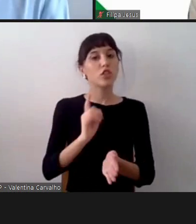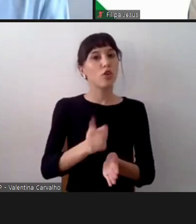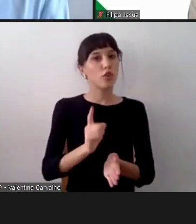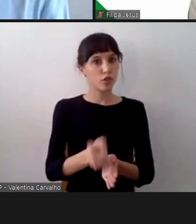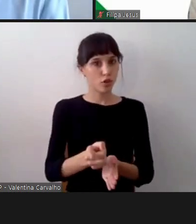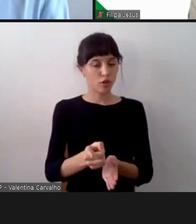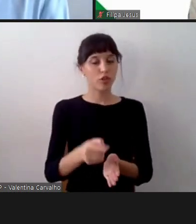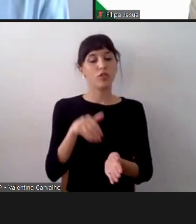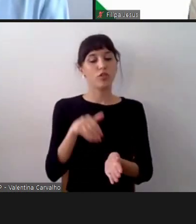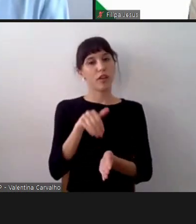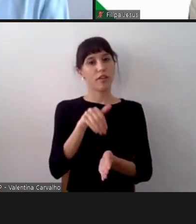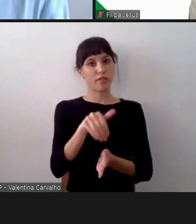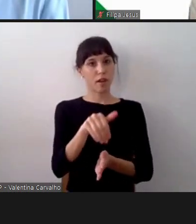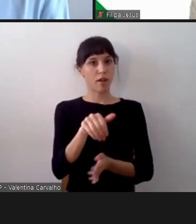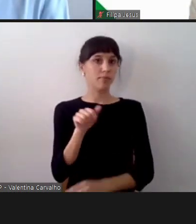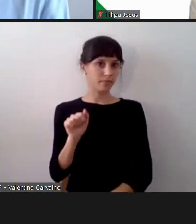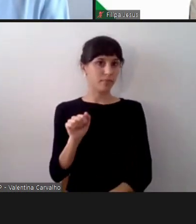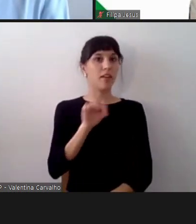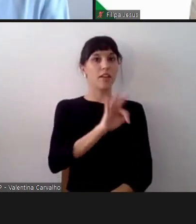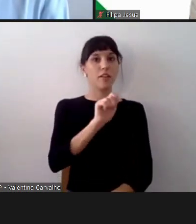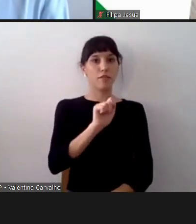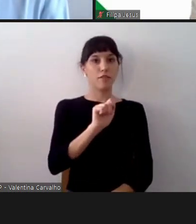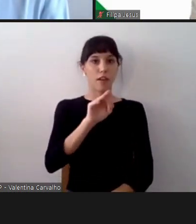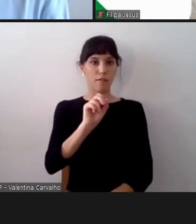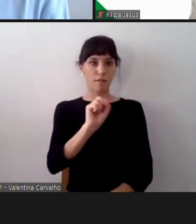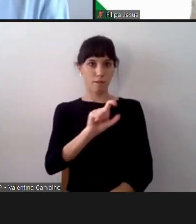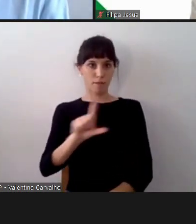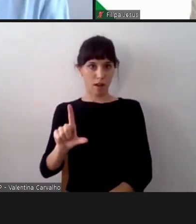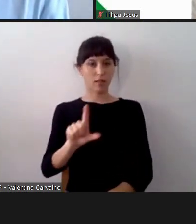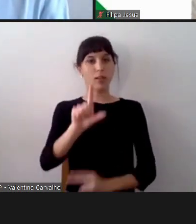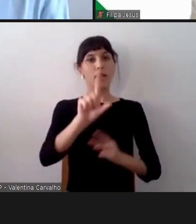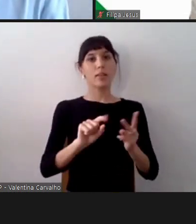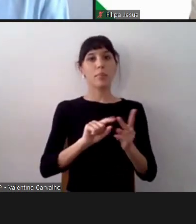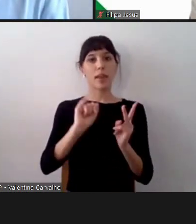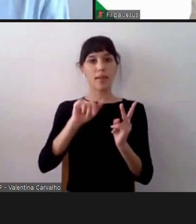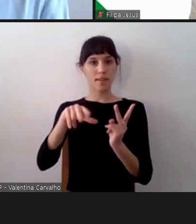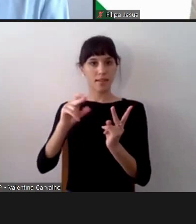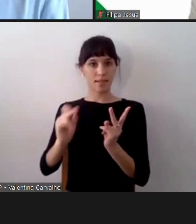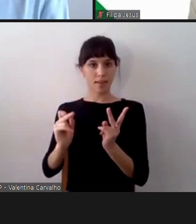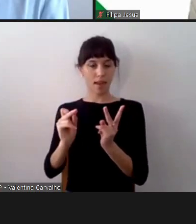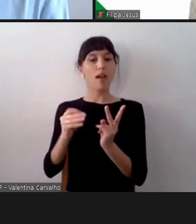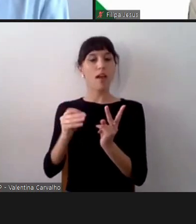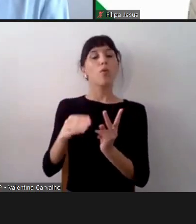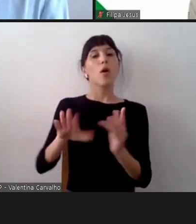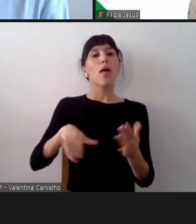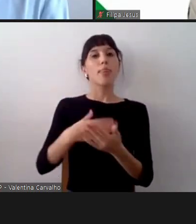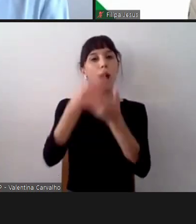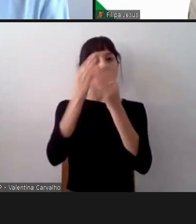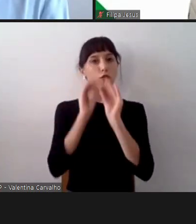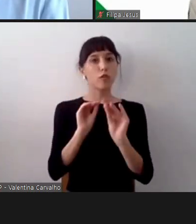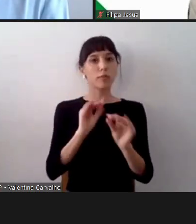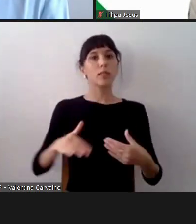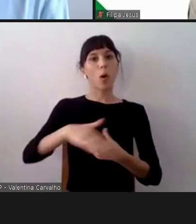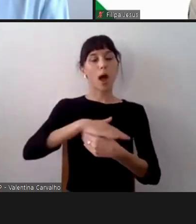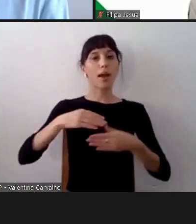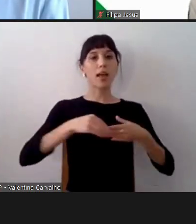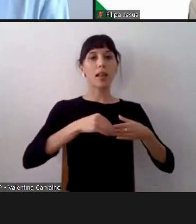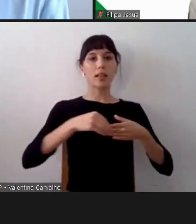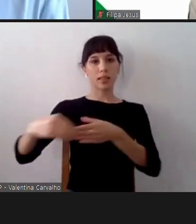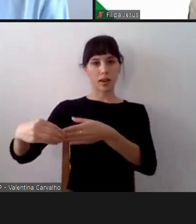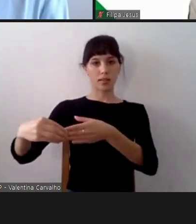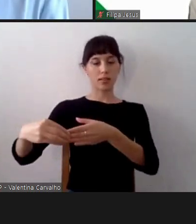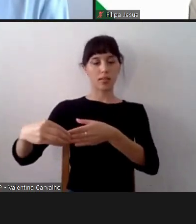adotadas pela FEFAL e pelo INA no âmbito da formação na área da liderança e